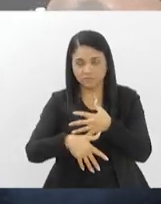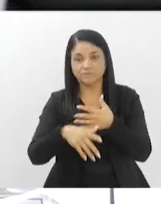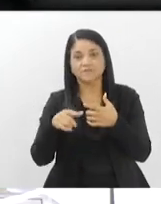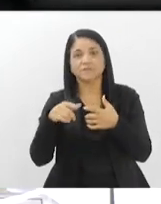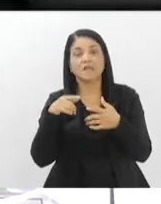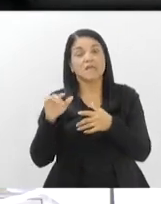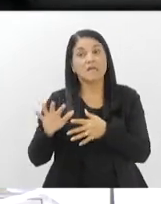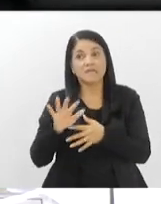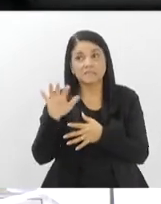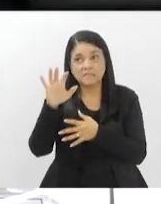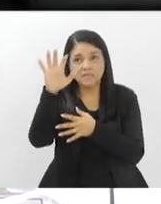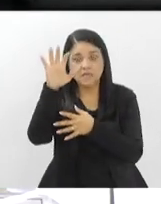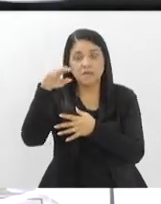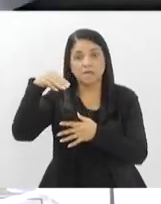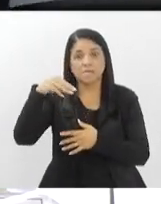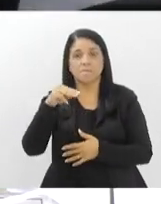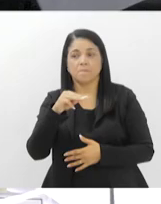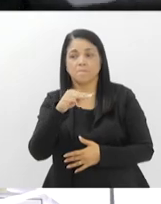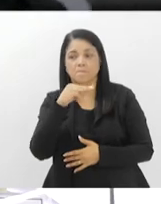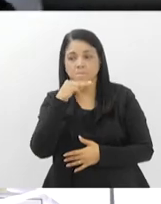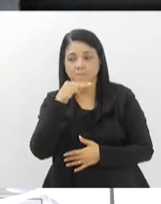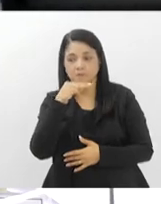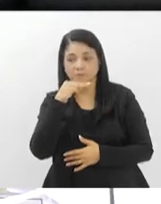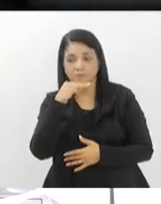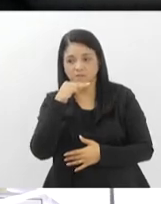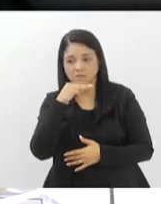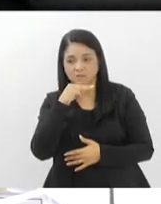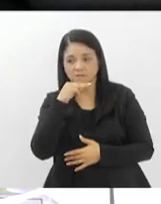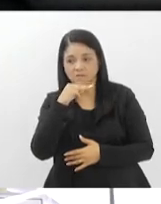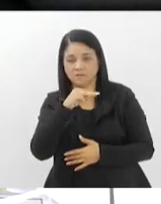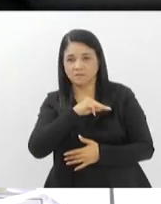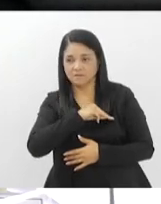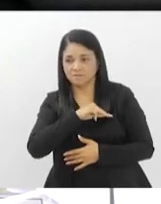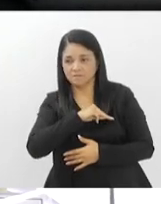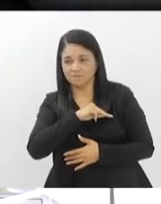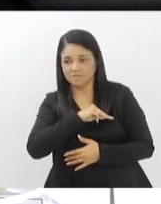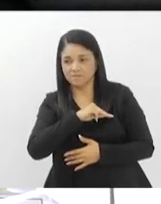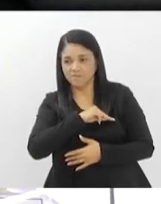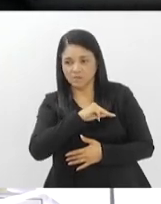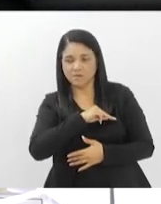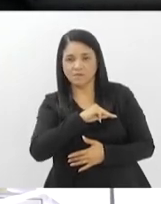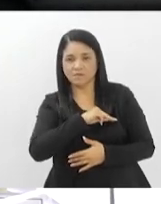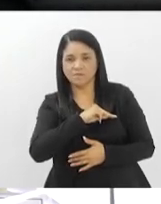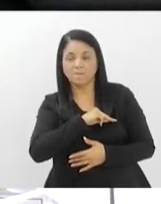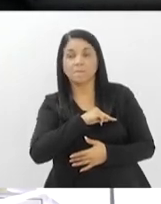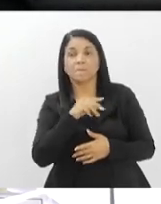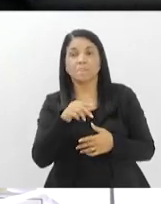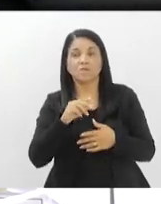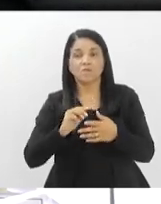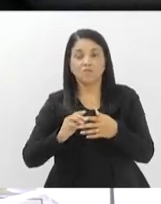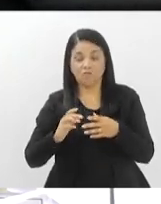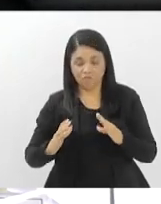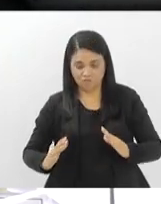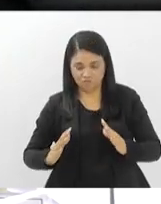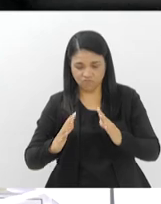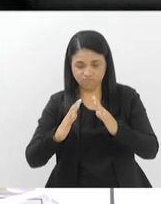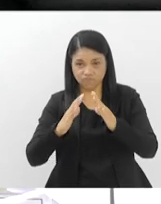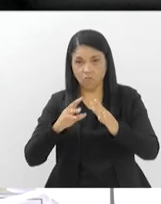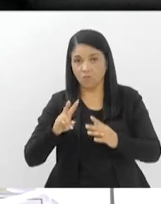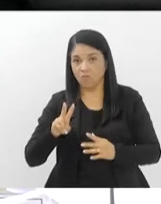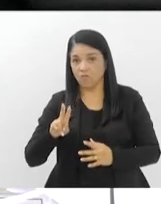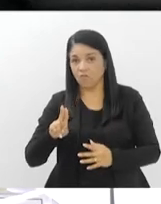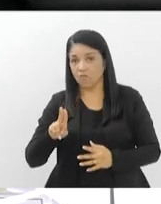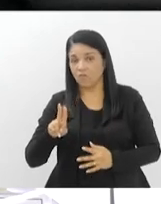Todo mundo que passa lá fica imaginando, na Serra de Madureira, lá no Nova Iguaçu, um vulcão em erupção.